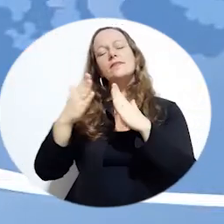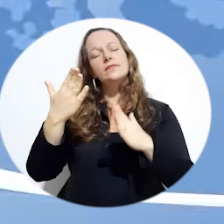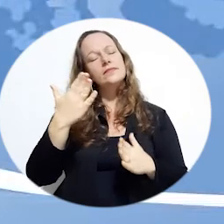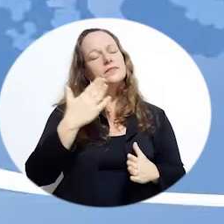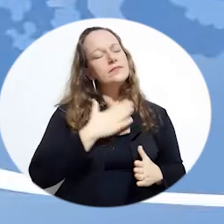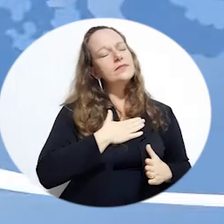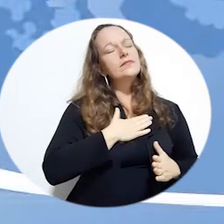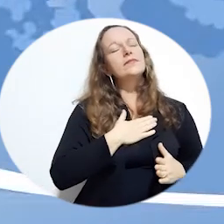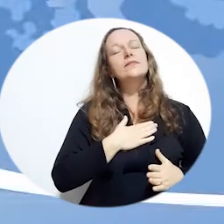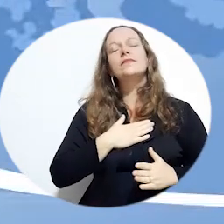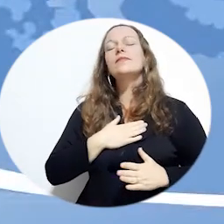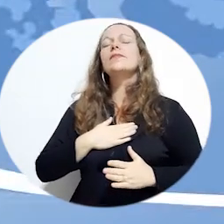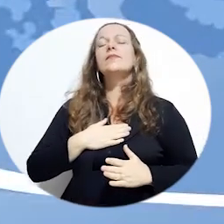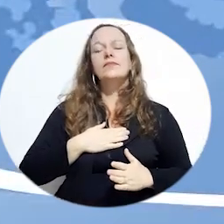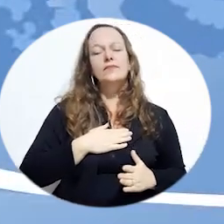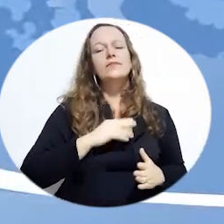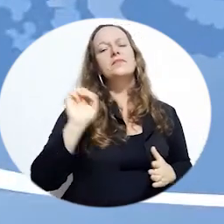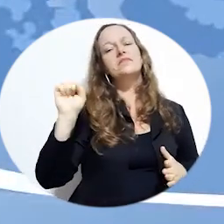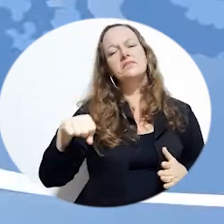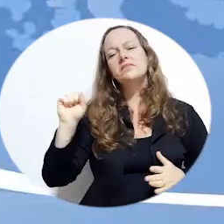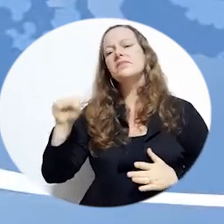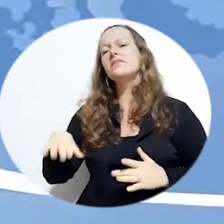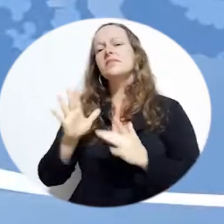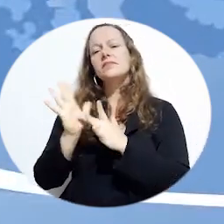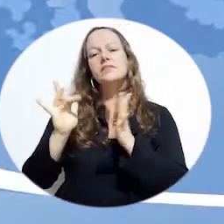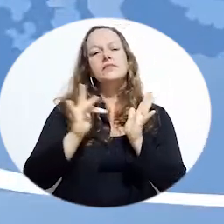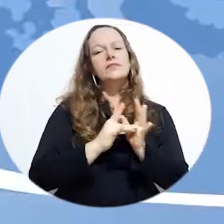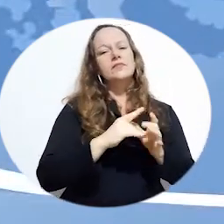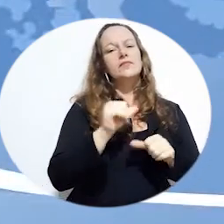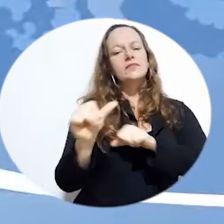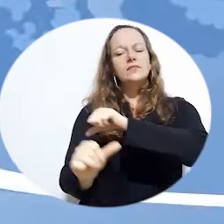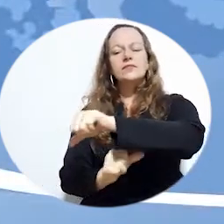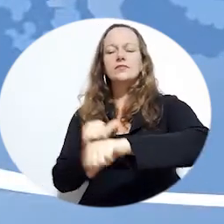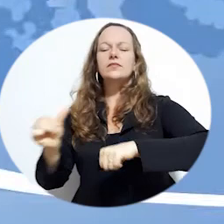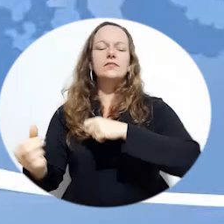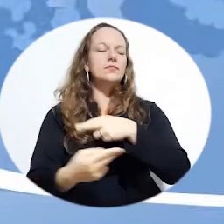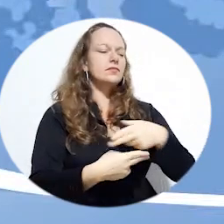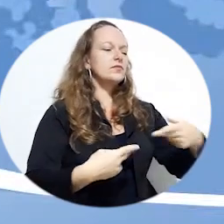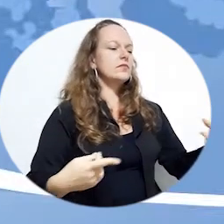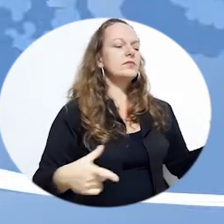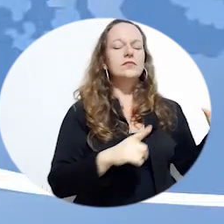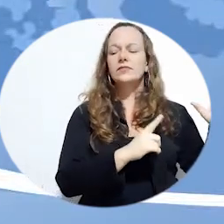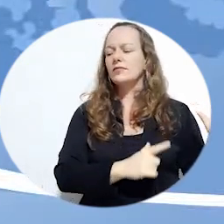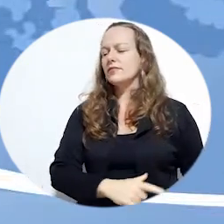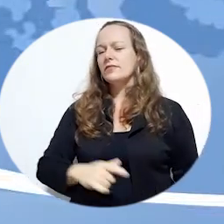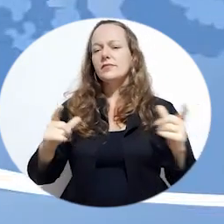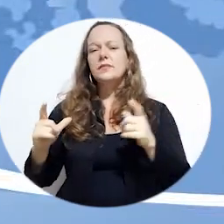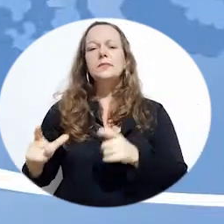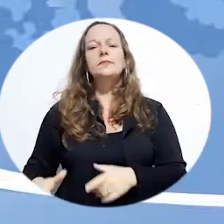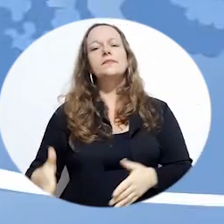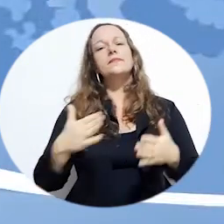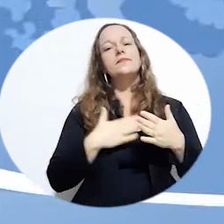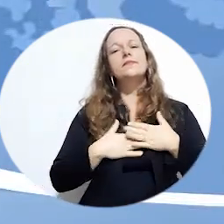morada, eu sou teu lar, sim, Jesus. Mude as coisas de